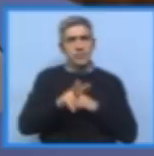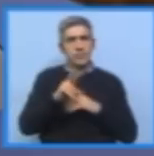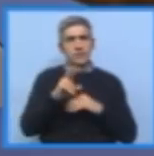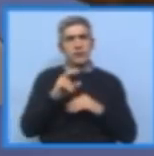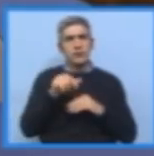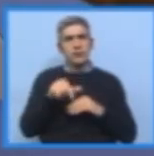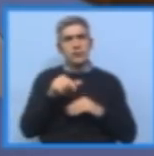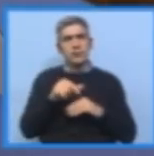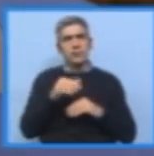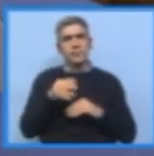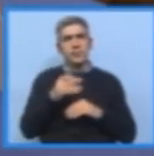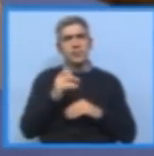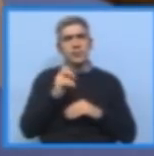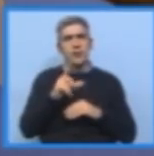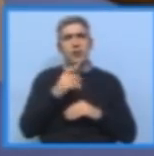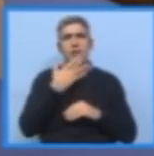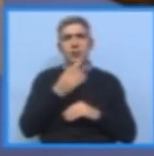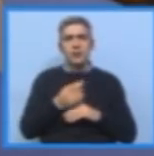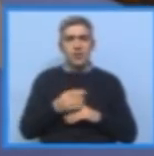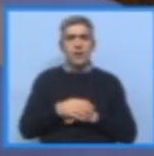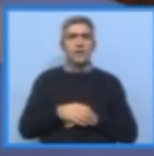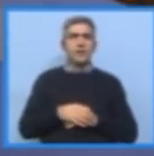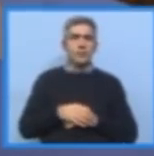bem cá em Portugal. Visita pascal no Natal.